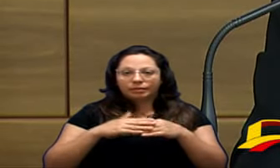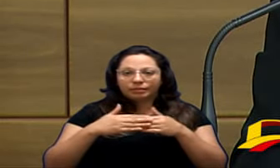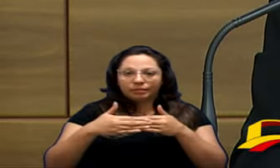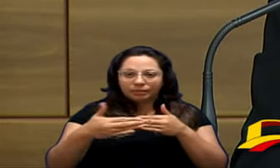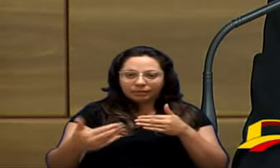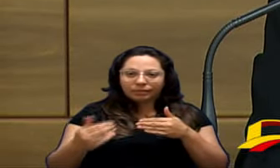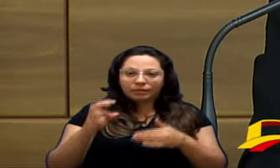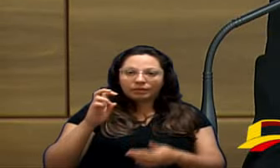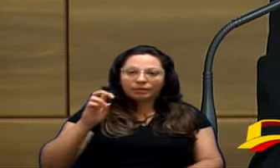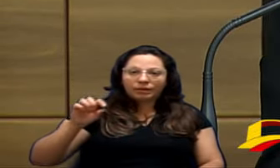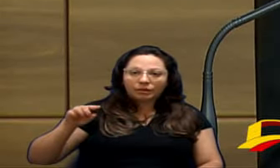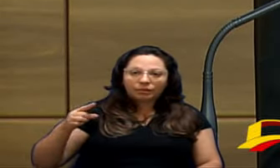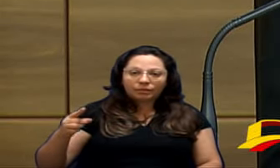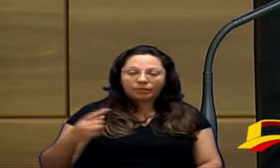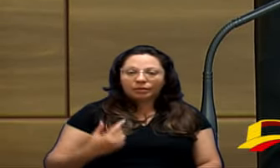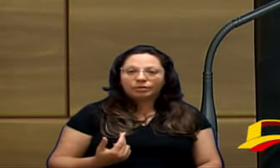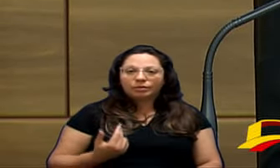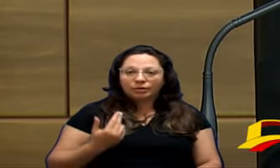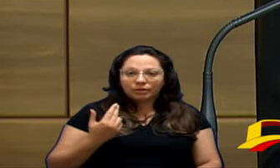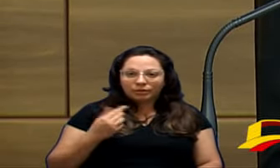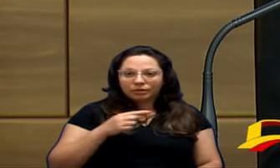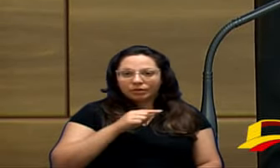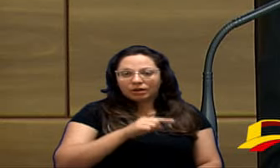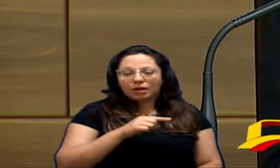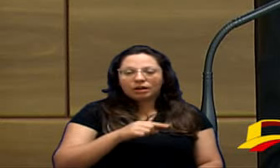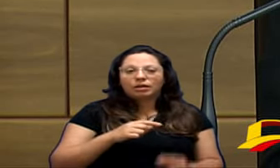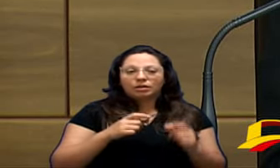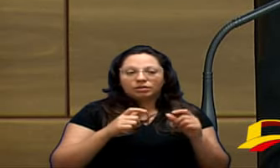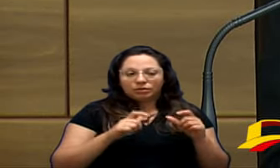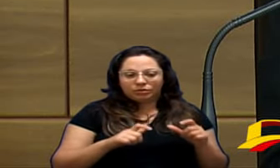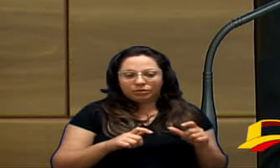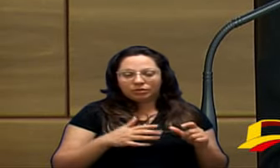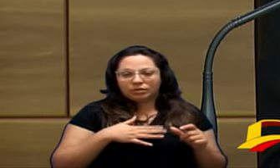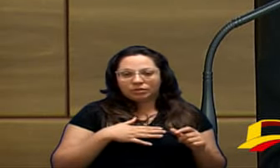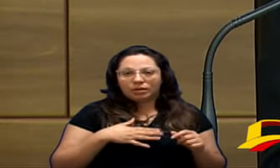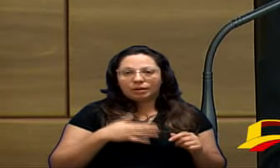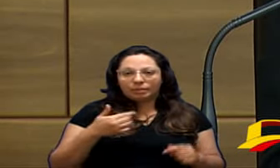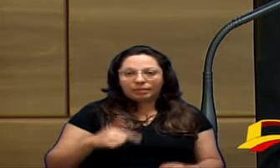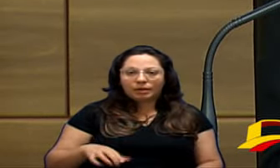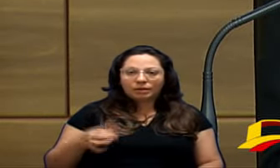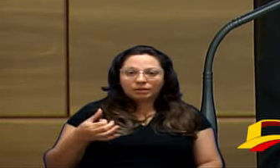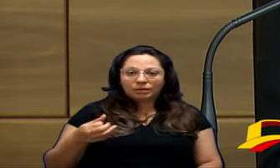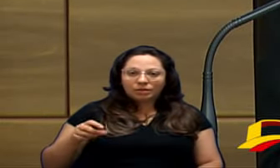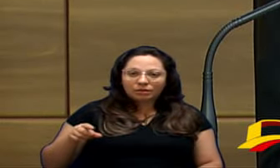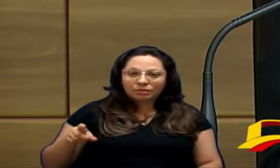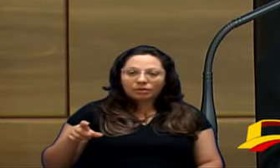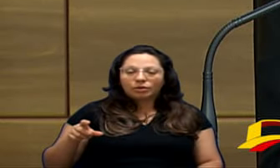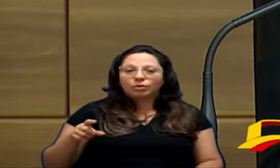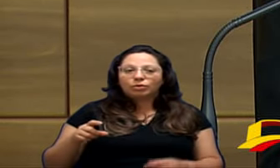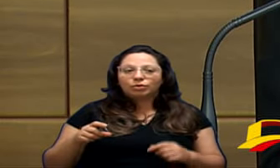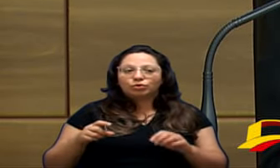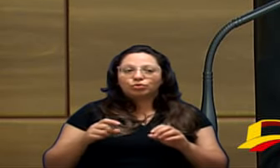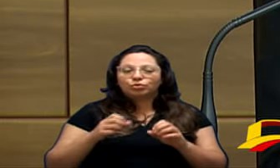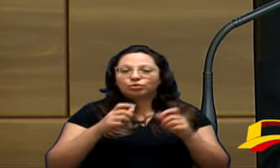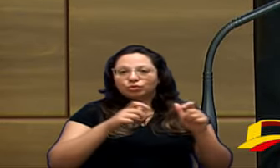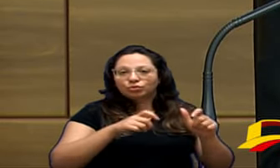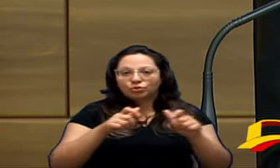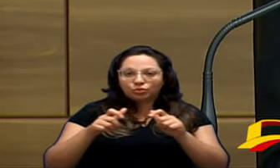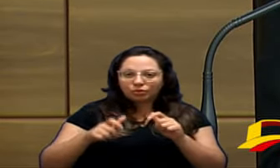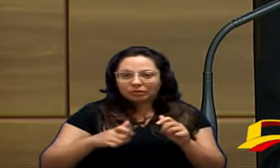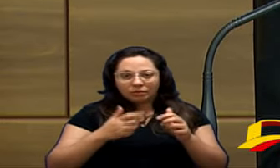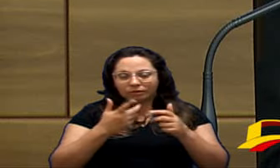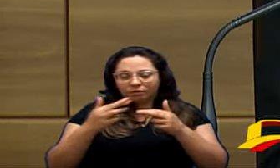5.000 castrações lá na nossa unidade e mais 6.000 castrações nos mutirões contamos com